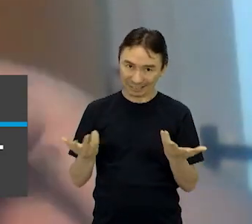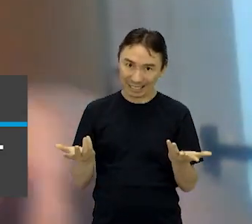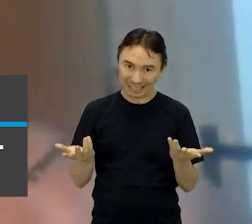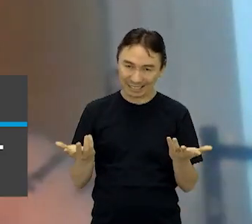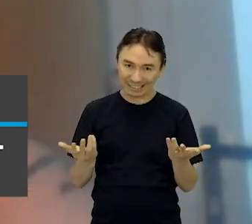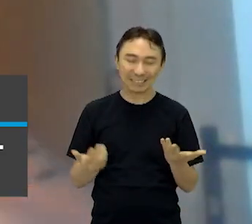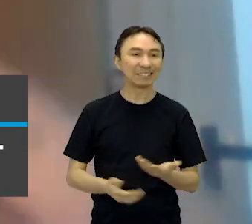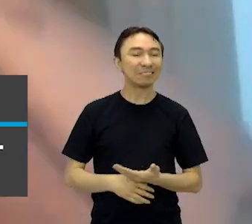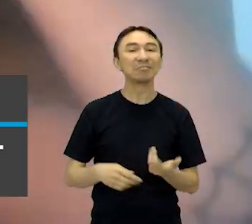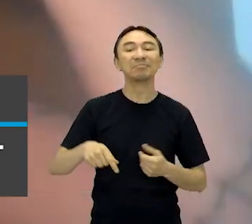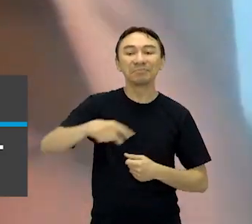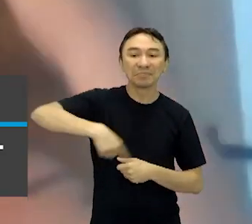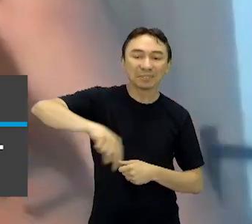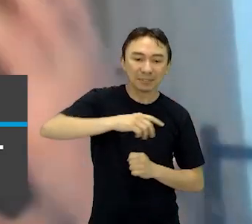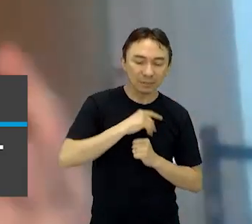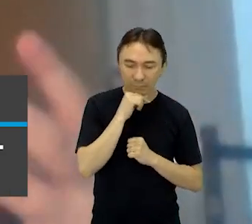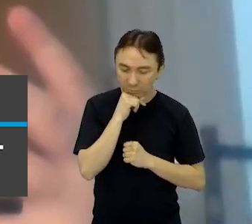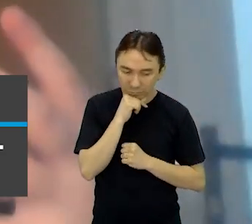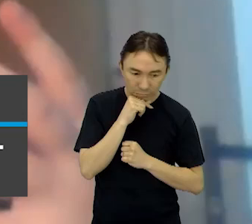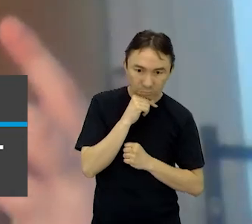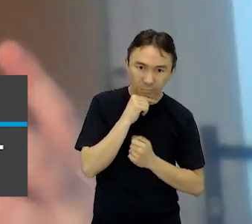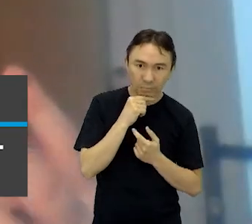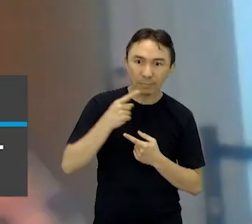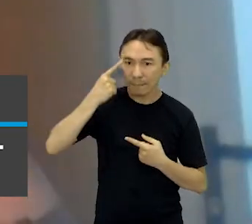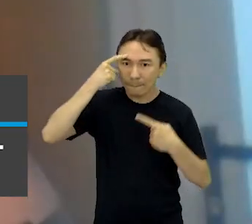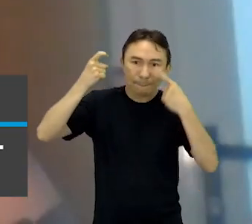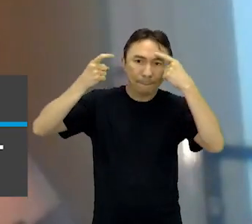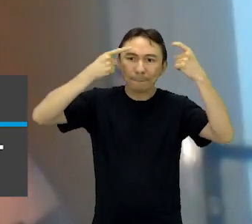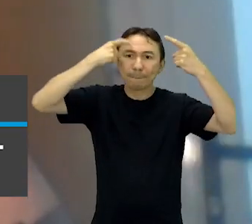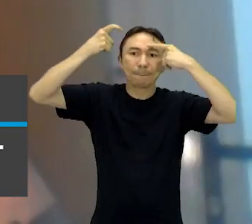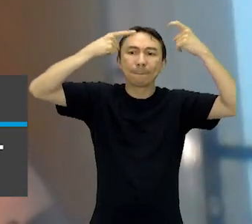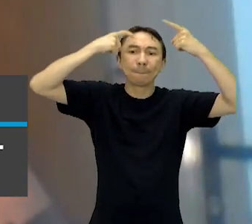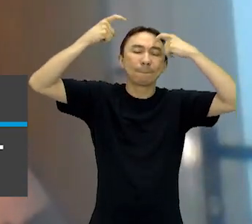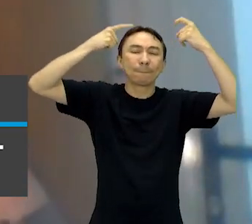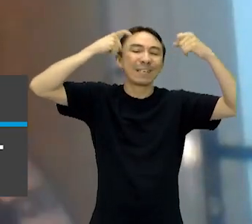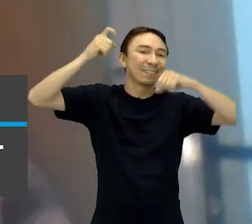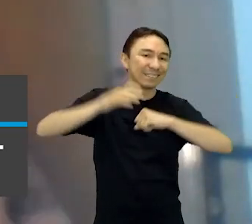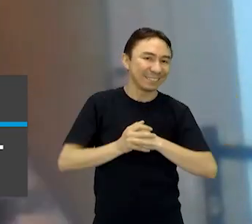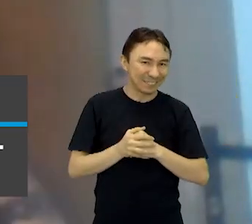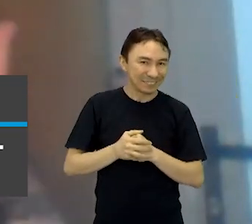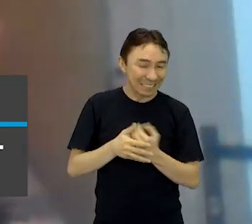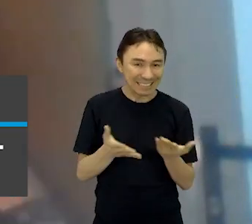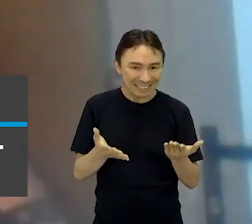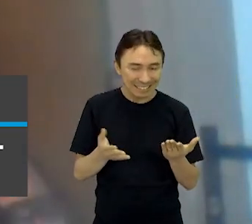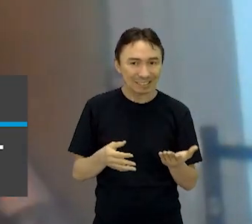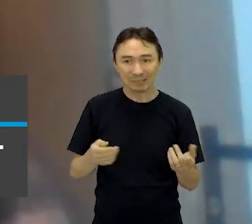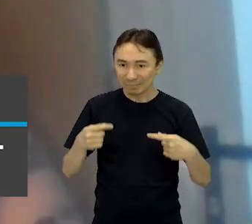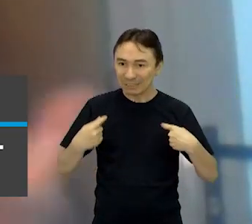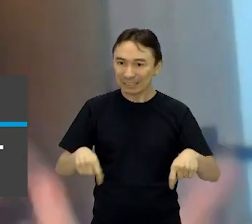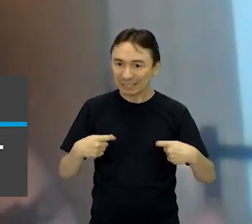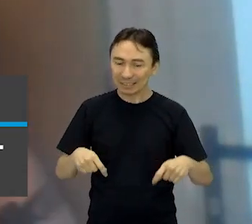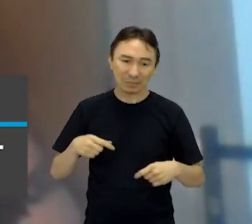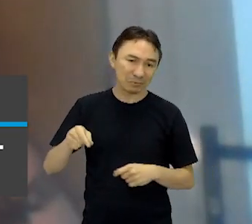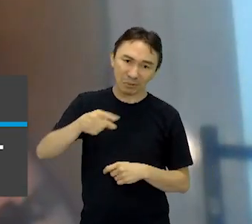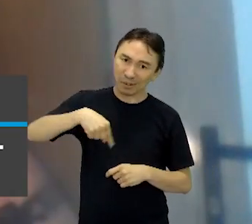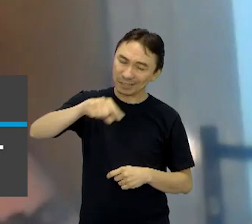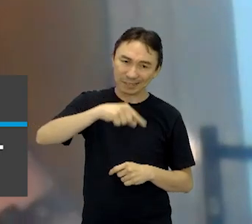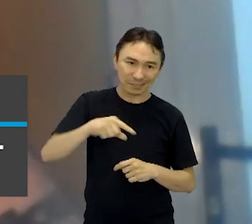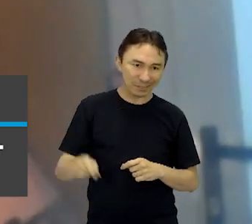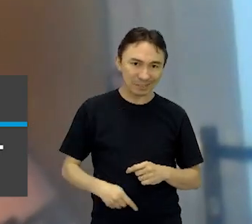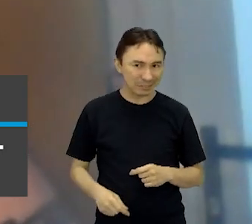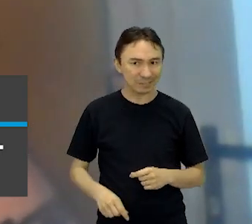vai desenvolvendo, vai se reinventando, na verdade, como a Cecília Meirelles dizia, para manter-se conectados.